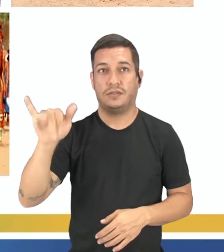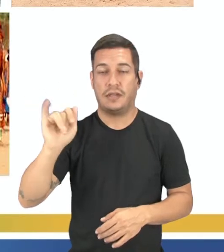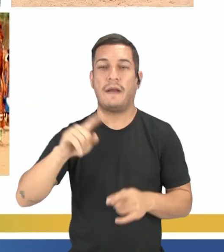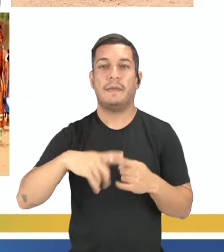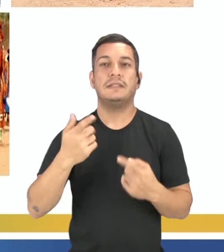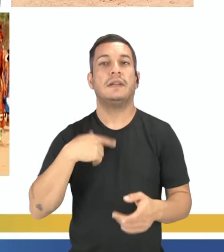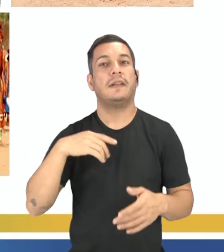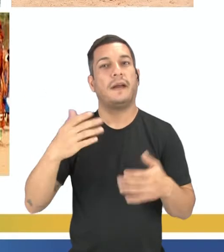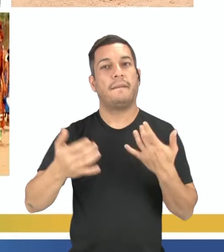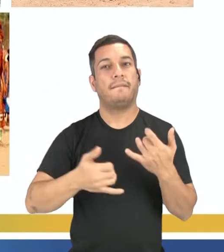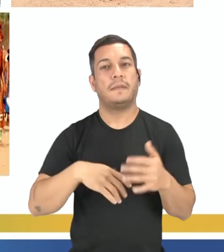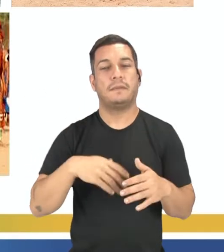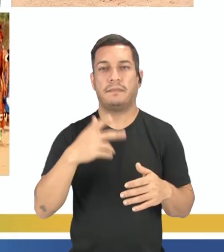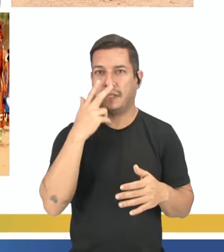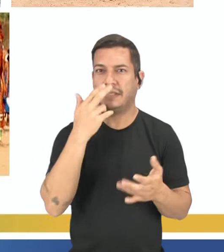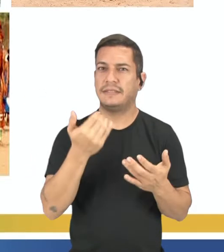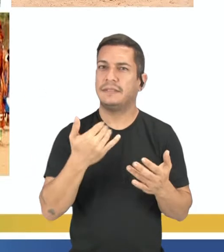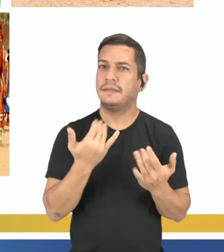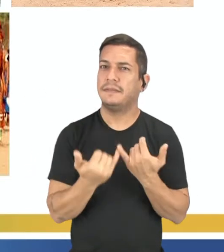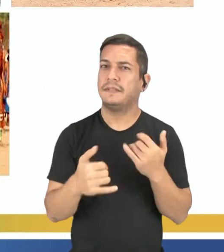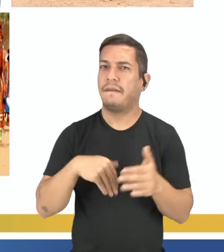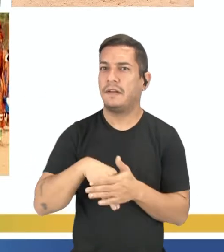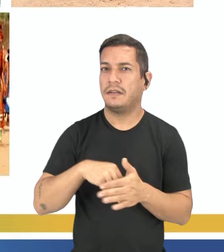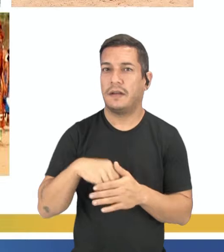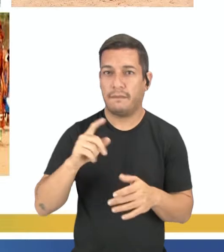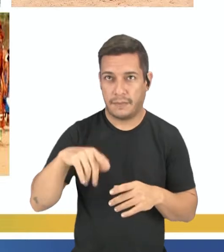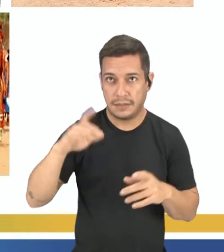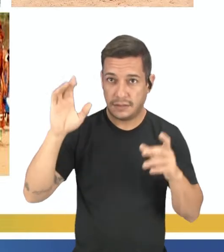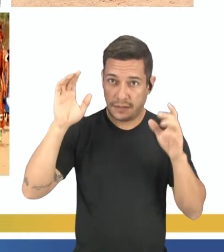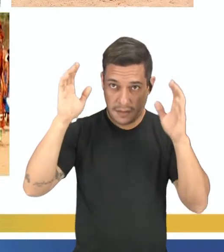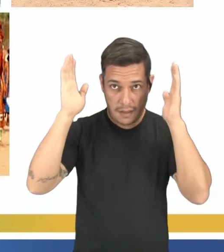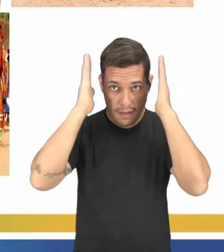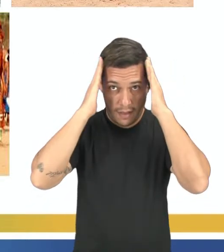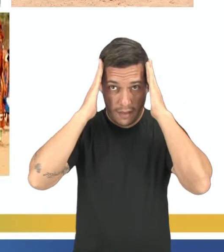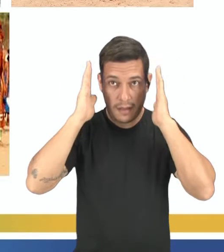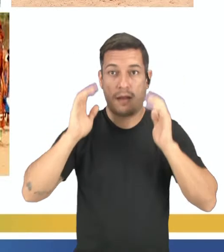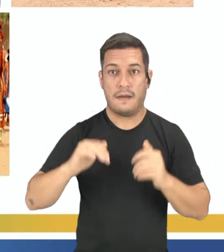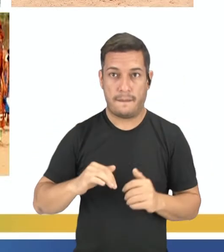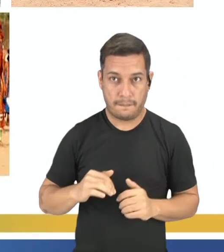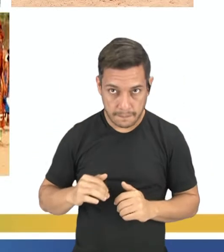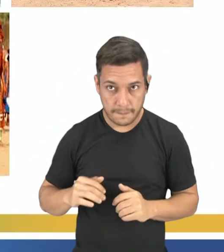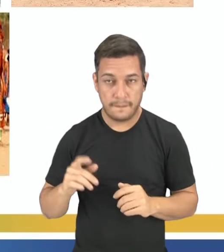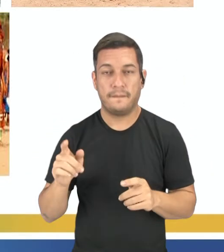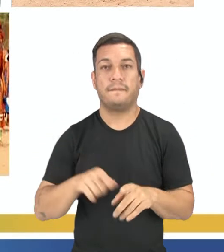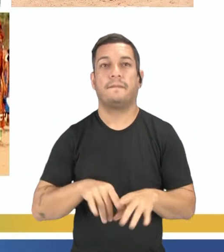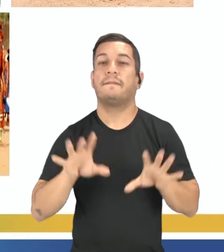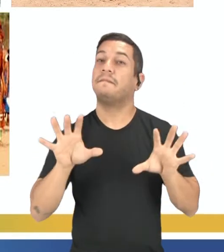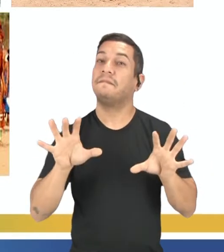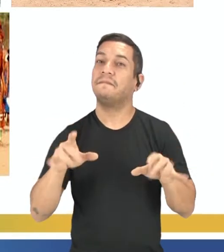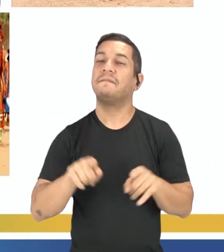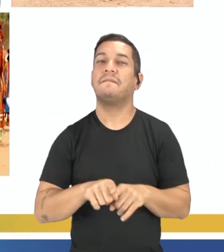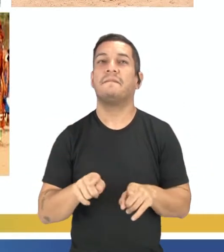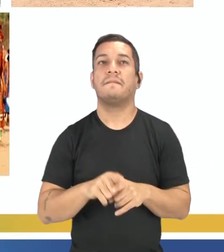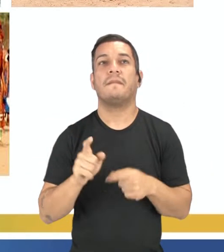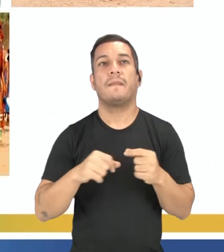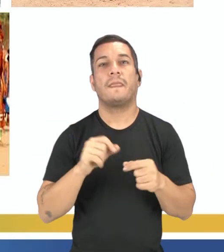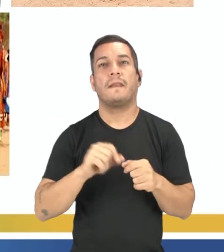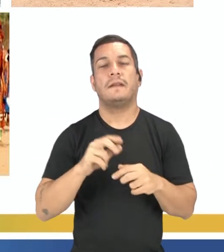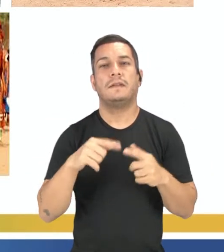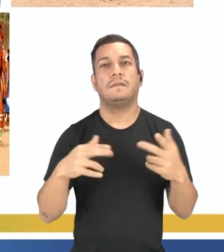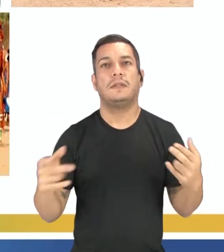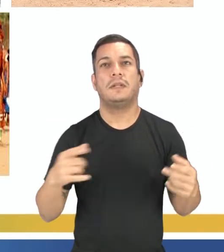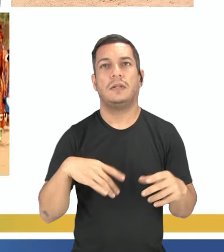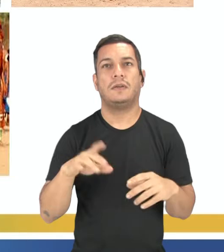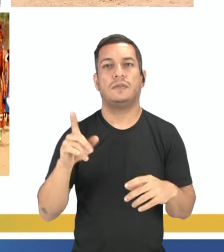complicado, mas que eles jogam praticamente deitados o tempo todo, a bola não fica no ar, a bola fica no chão, a bola é feita mais de uma